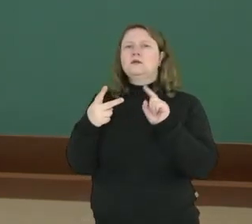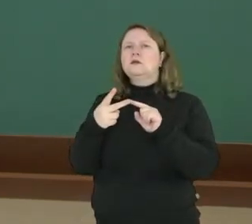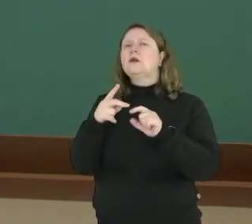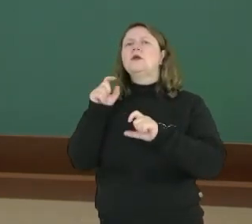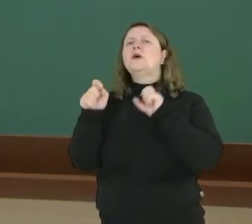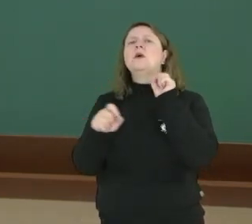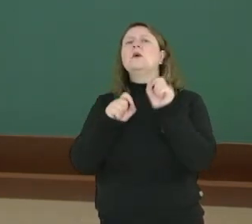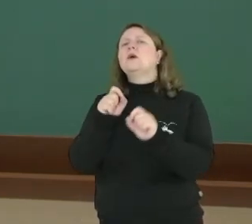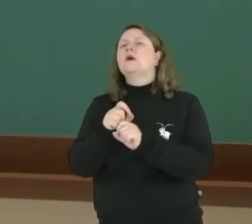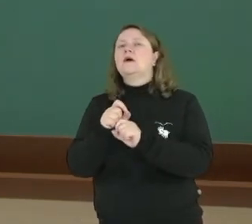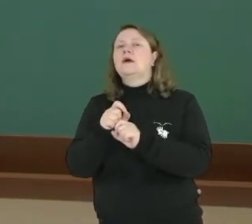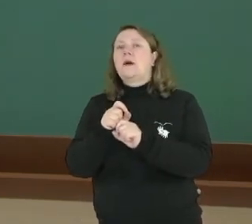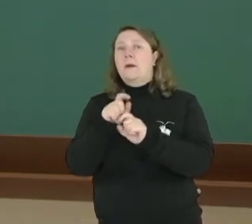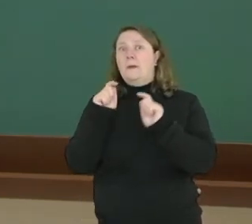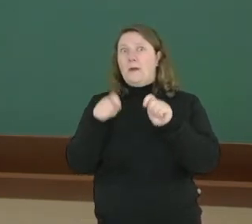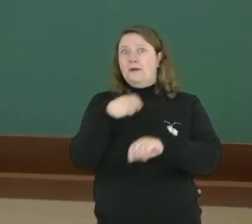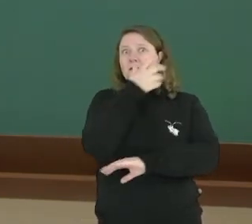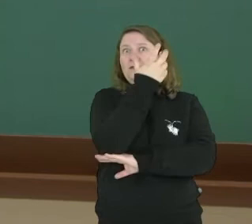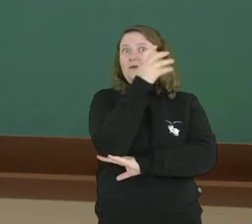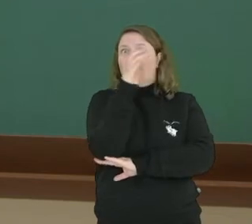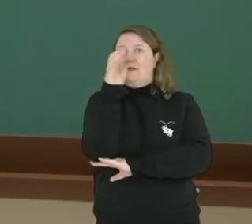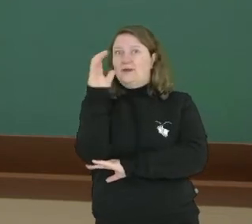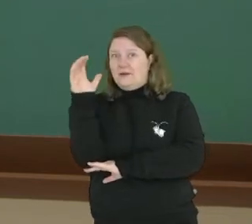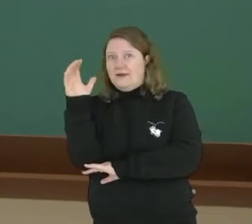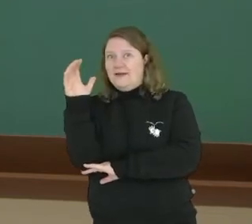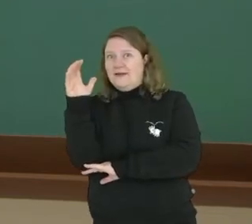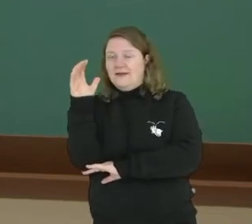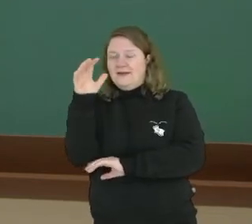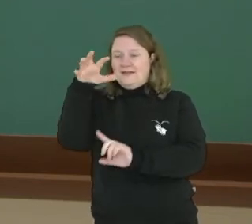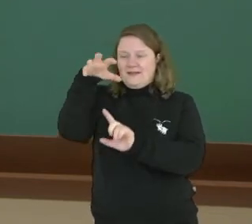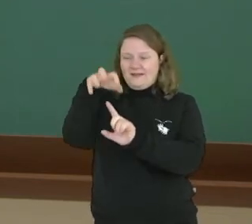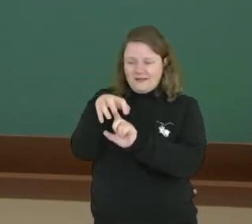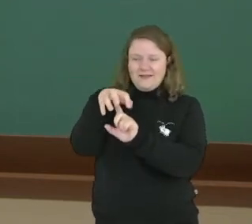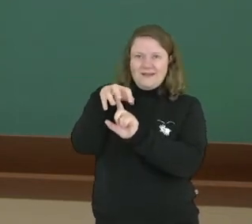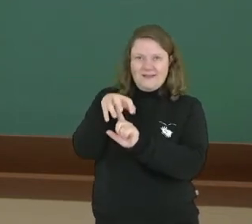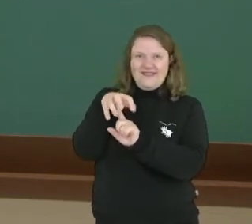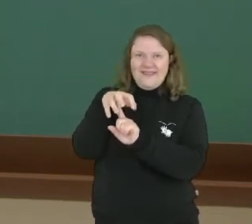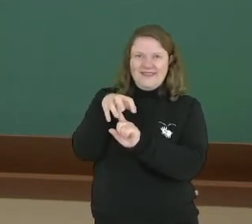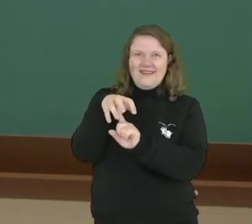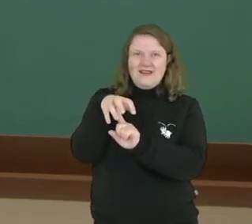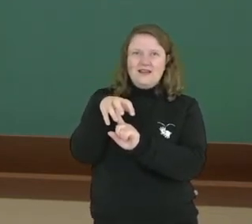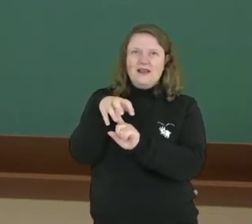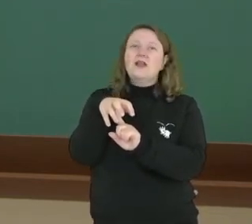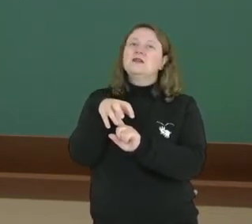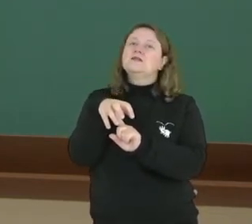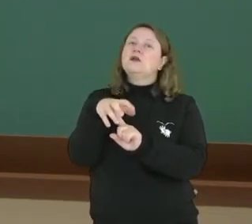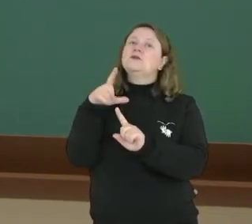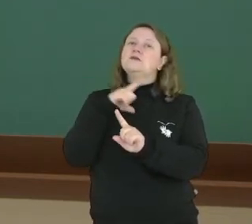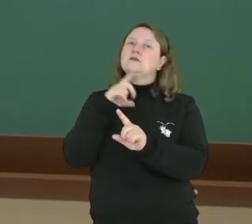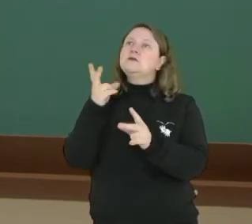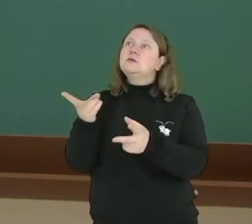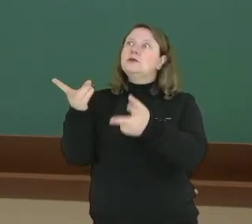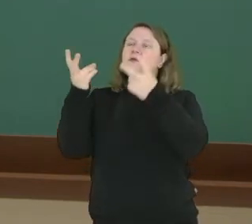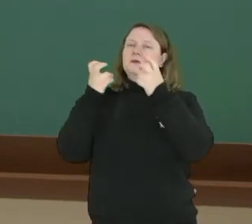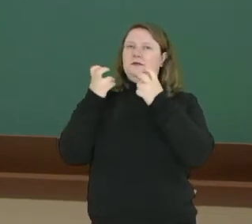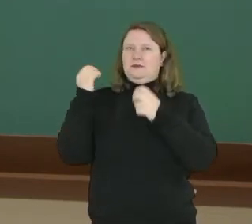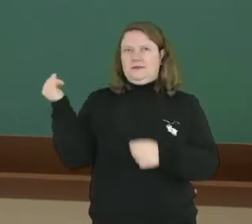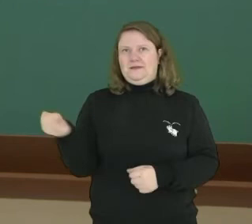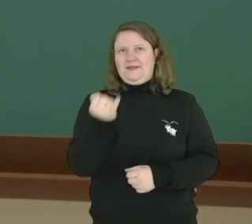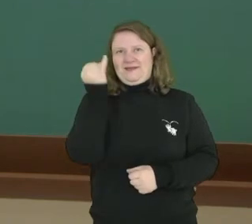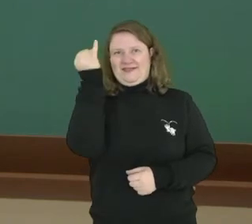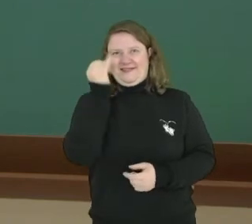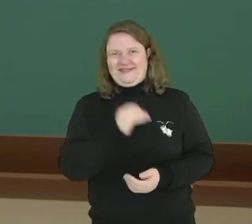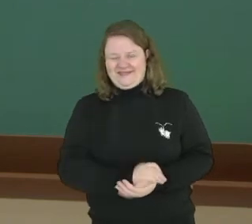ser o quê? Floresta de araucárias. Então, identificando essas características que são importantes,